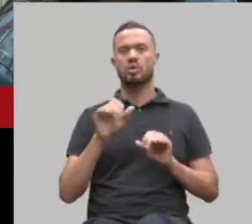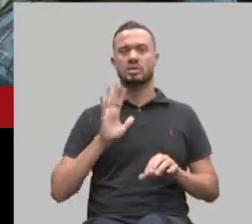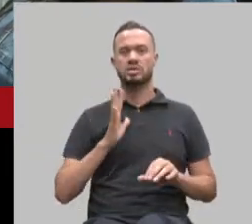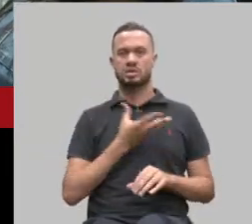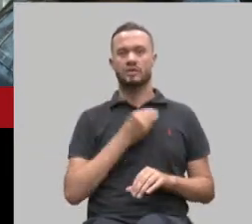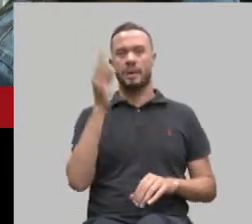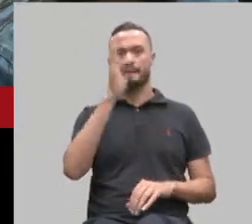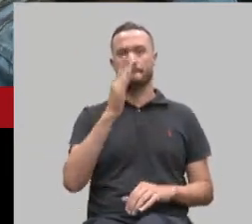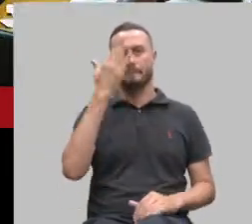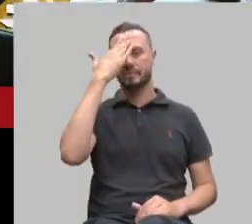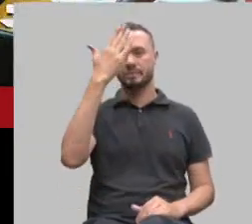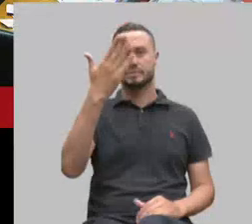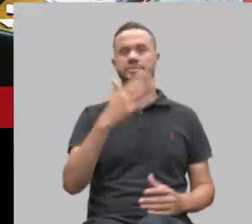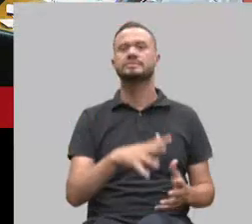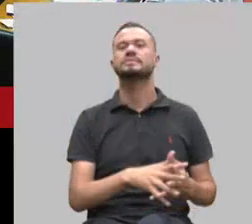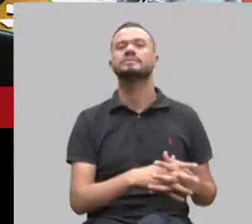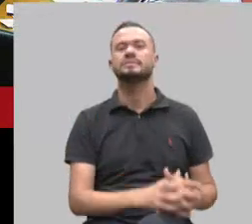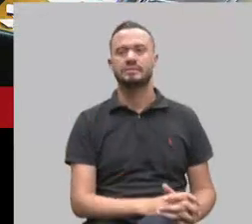Muito